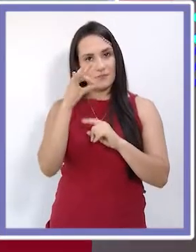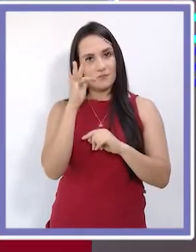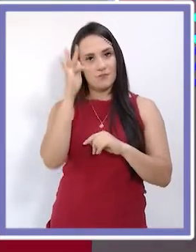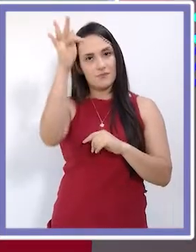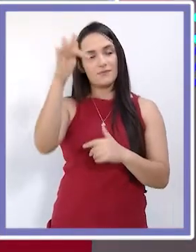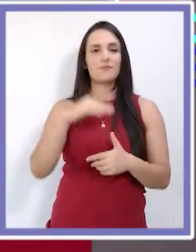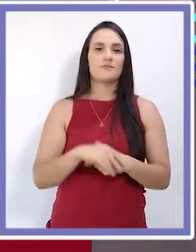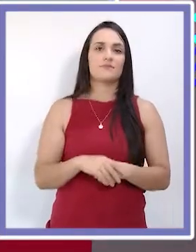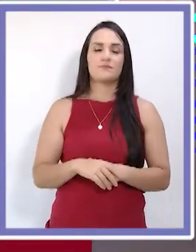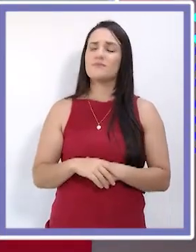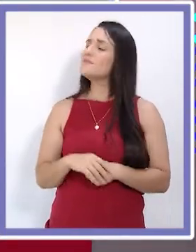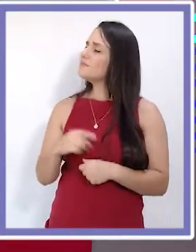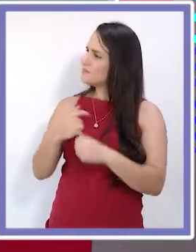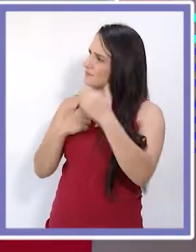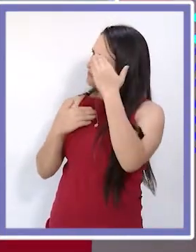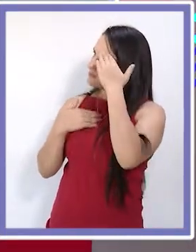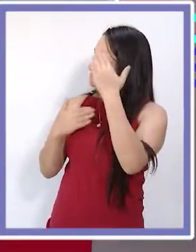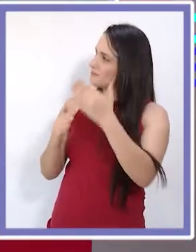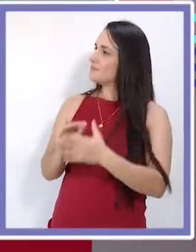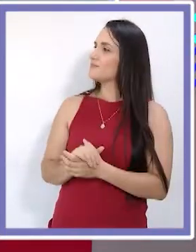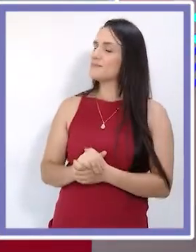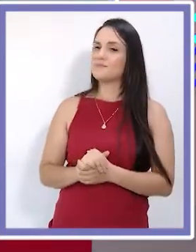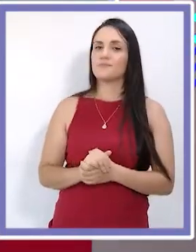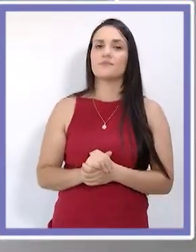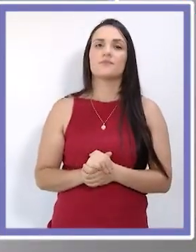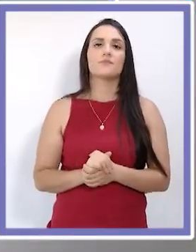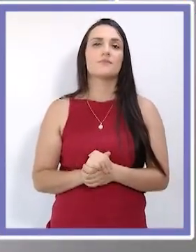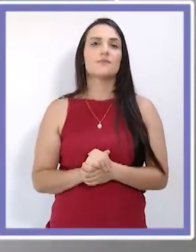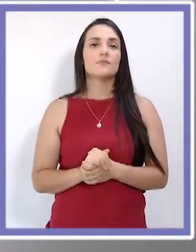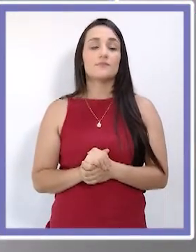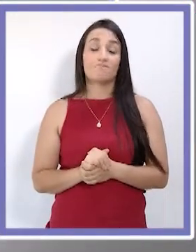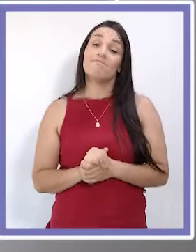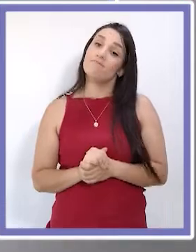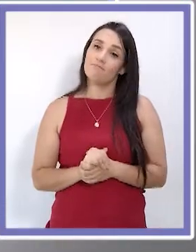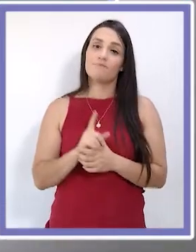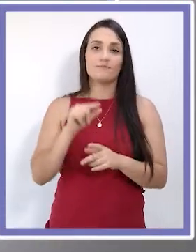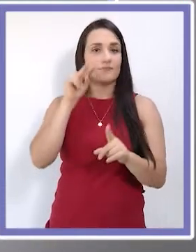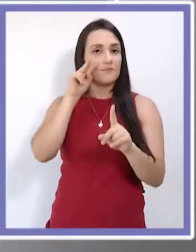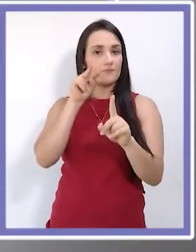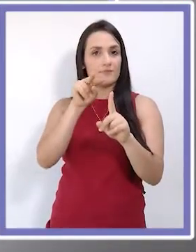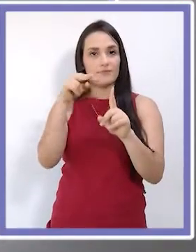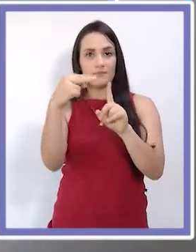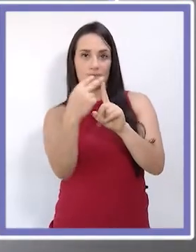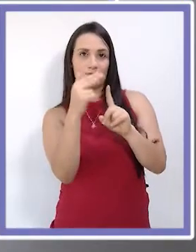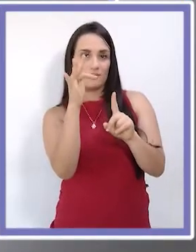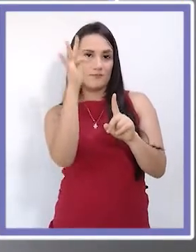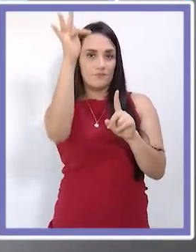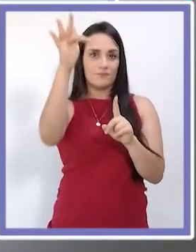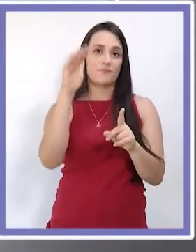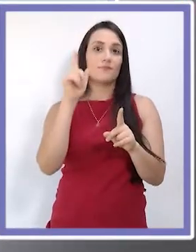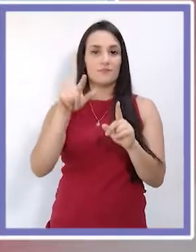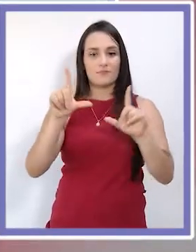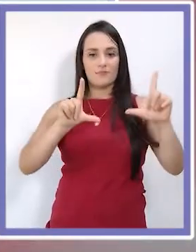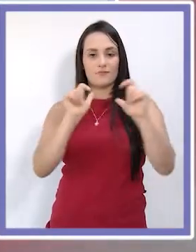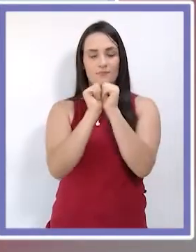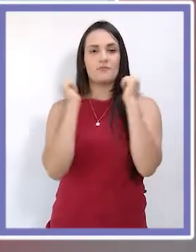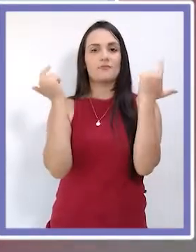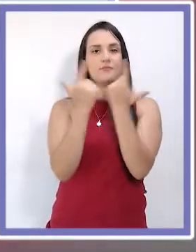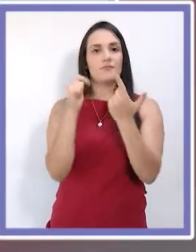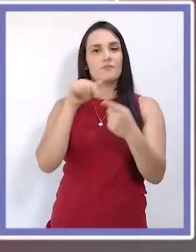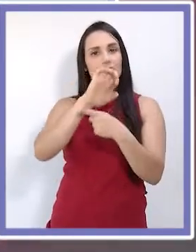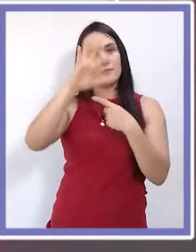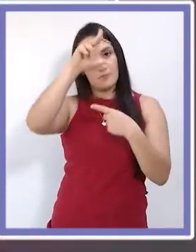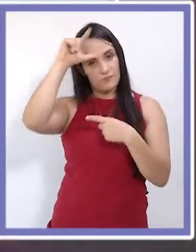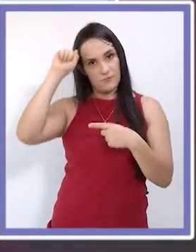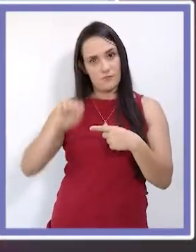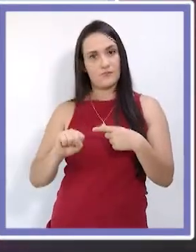TV Assembleia. Eu que agradeço a oportunidade, muito obrigada a toda a equipe. Esse foi o Perspectiva aqui na programação da TV da